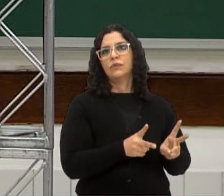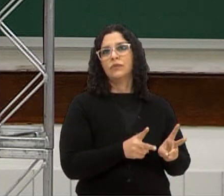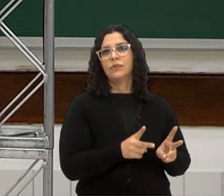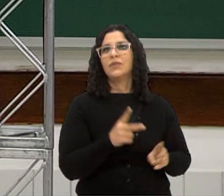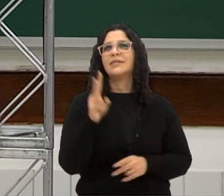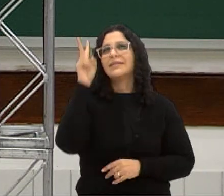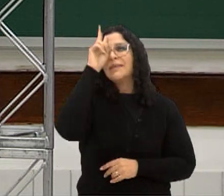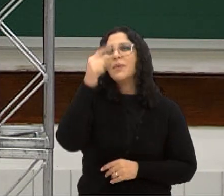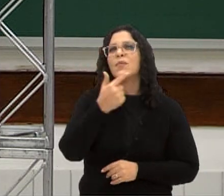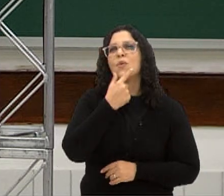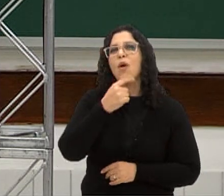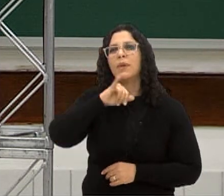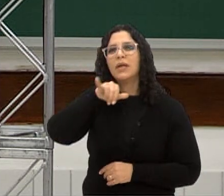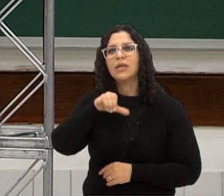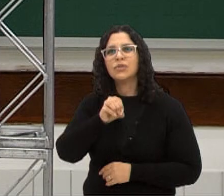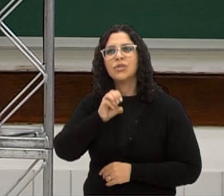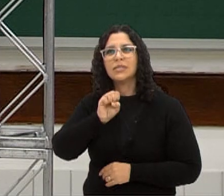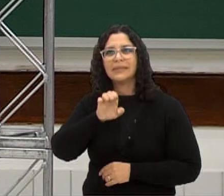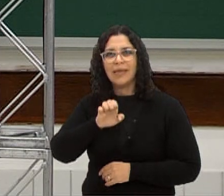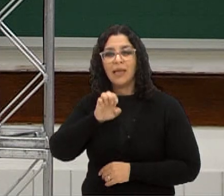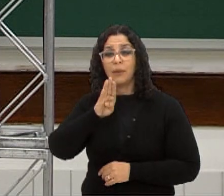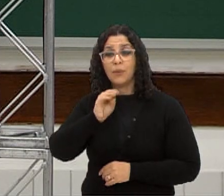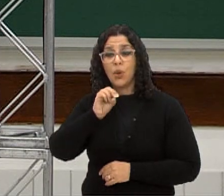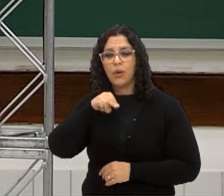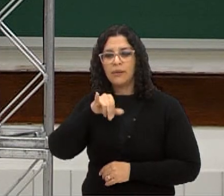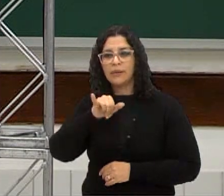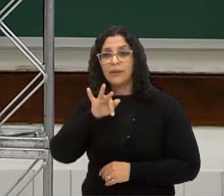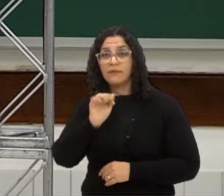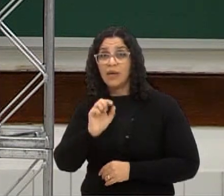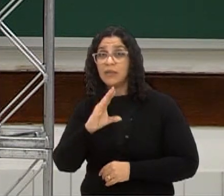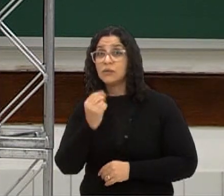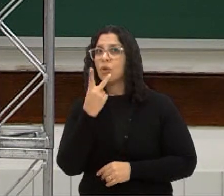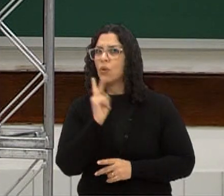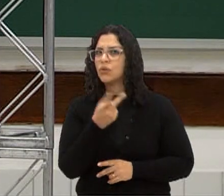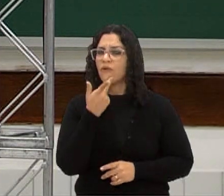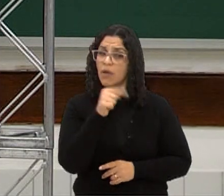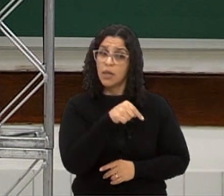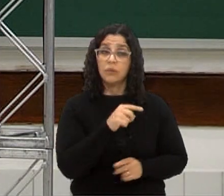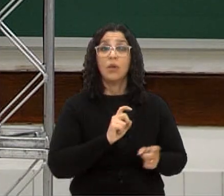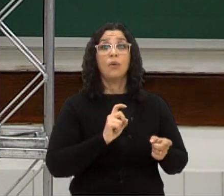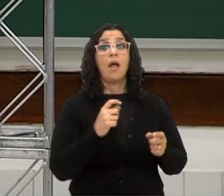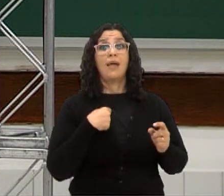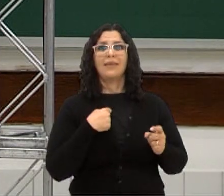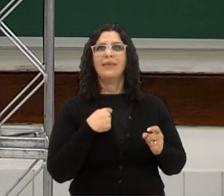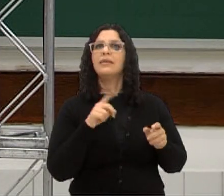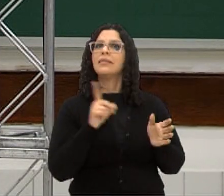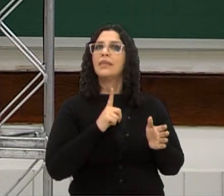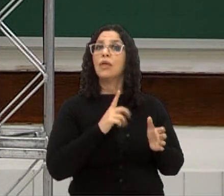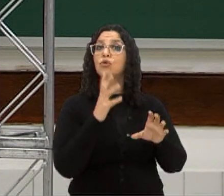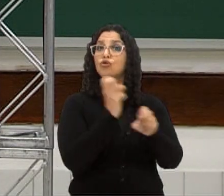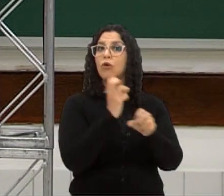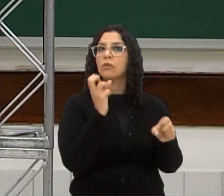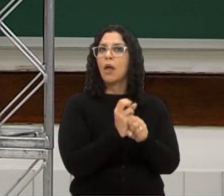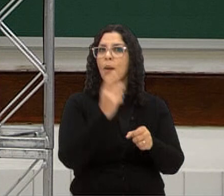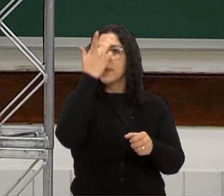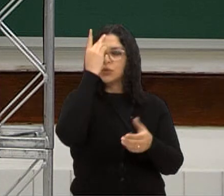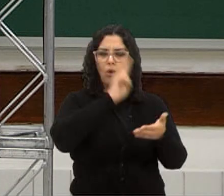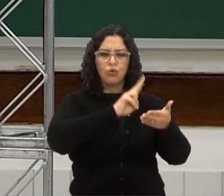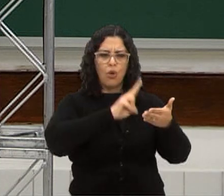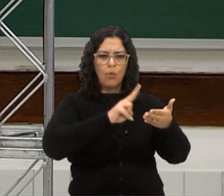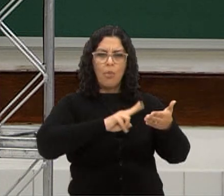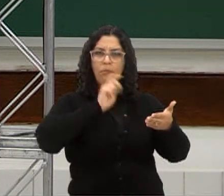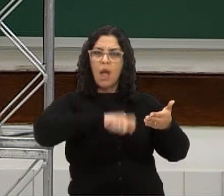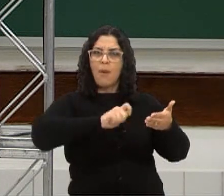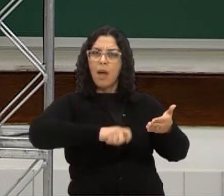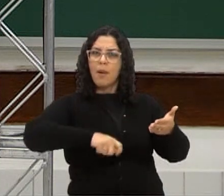José Bonifácio. E o que vai acontecer então? Os brasileiros reúnem mais de 8.000 assinaturas